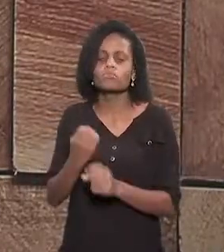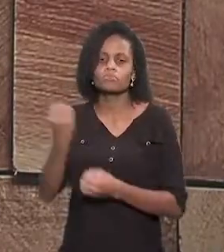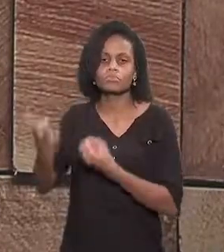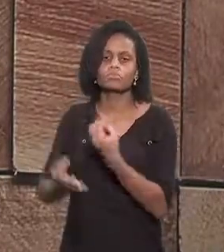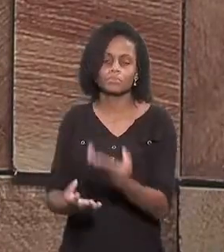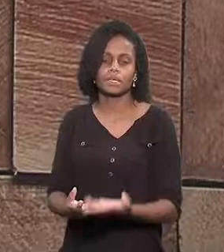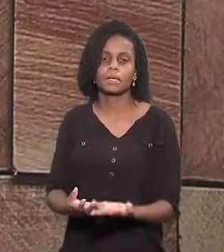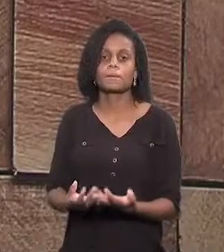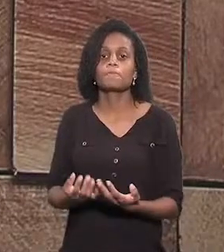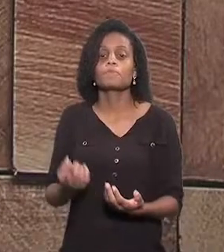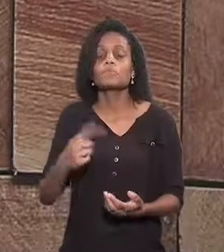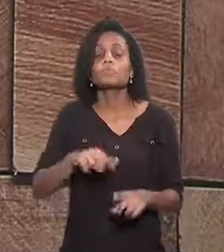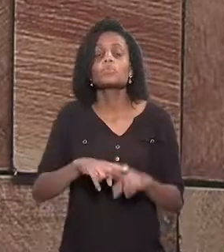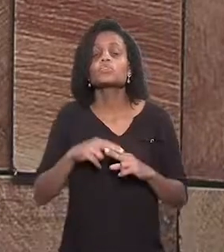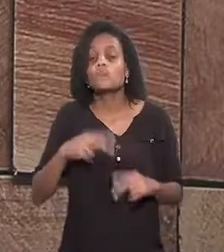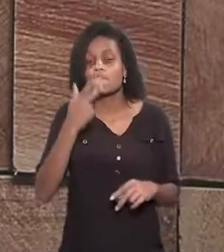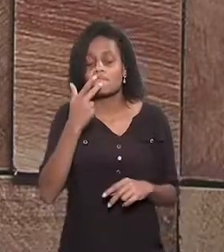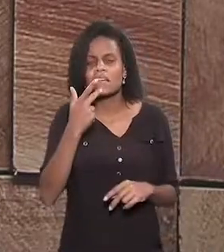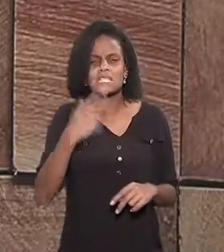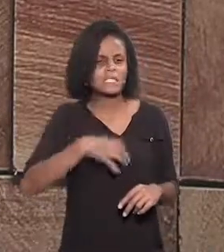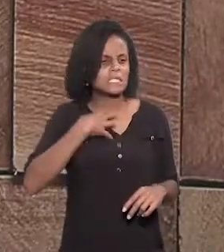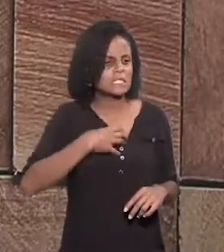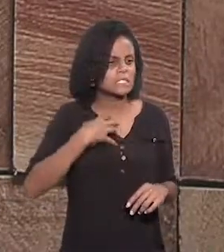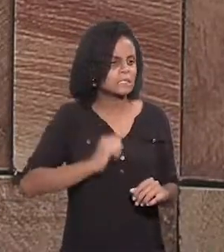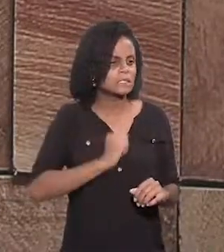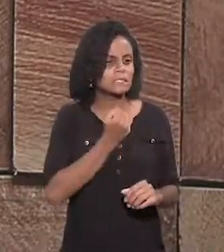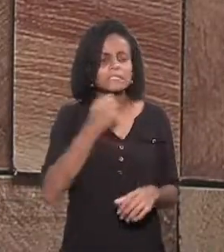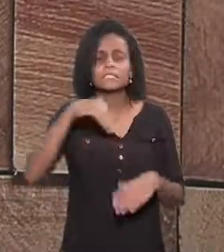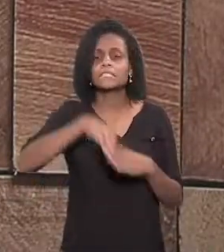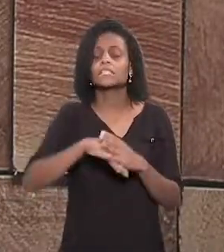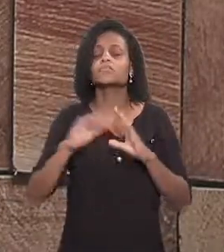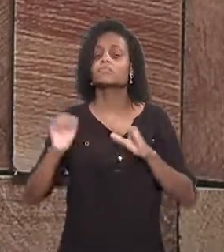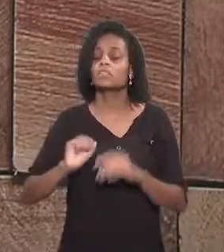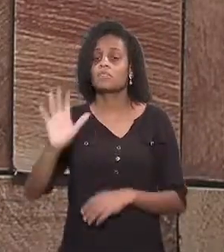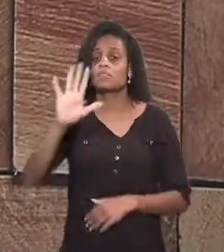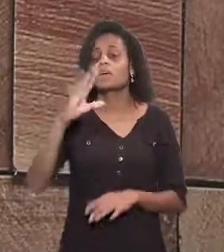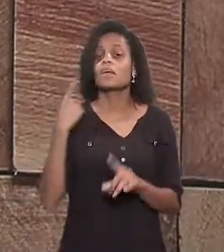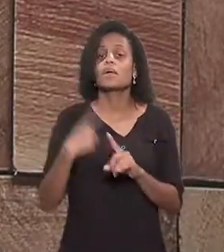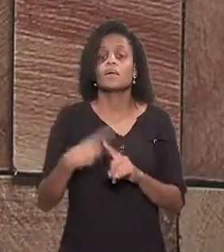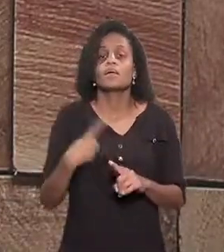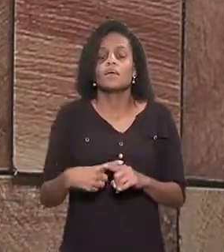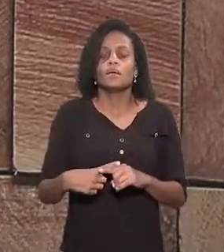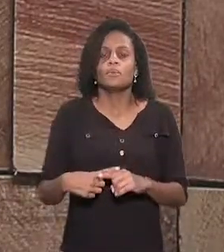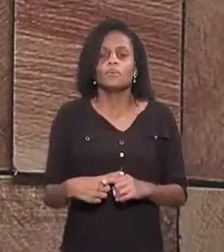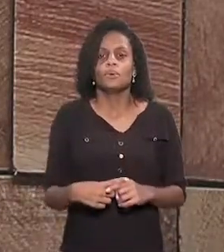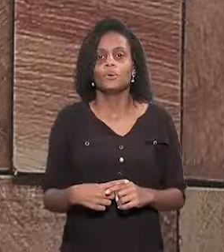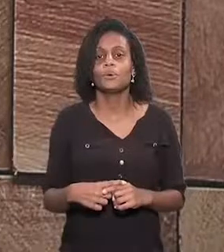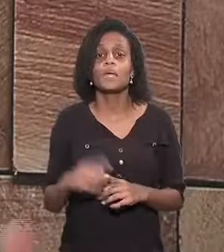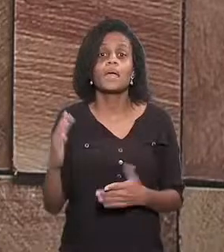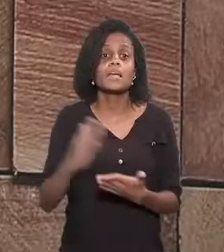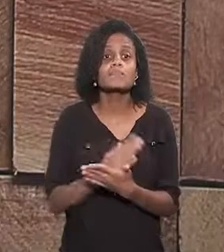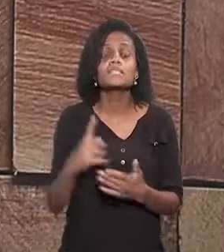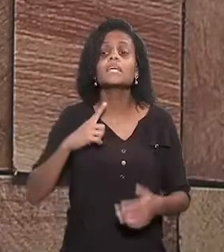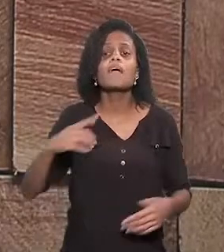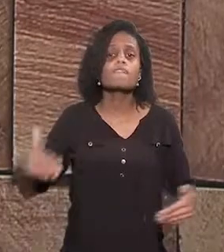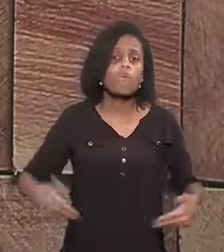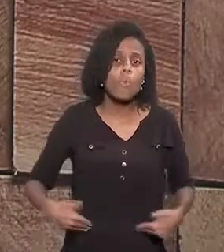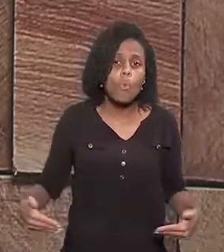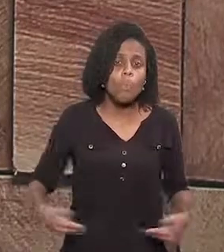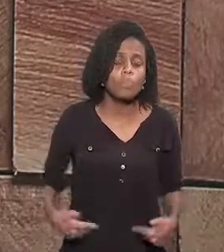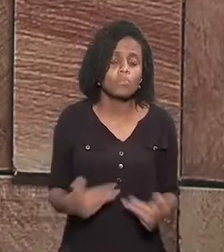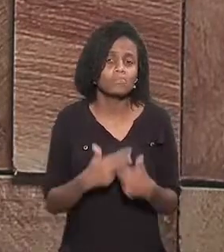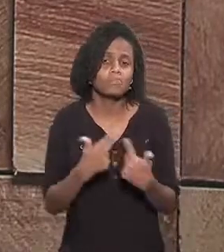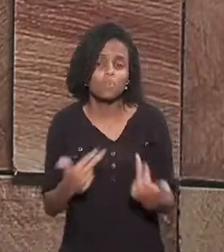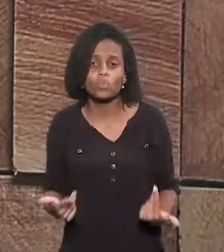vê que quando a gente fala dessa revolta que muita gente tem dentro da comunidade, é porque muitas das vezes passa